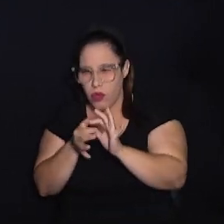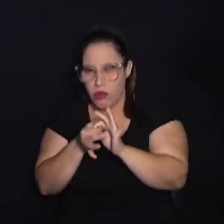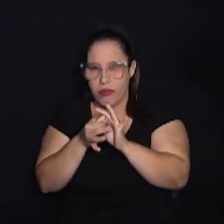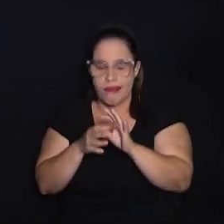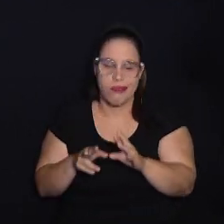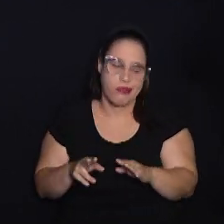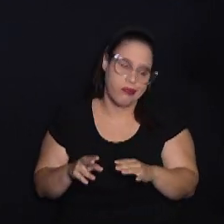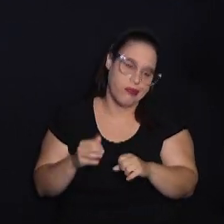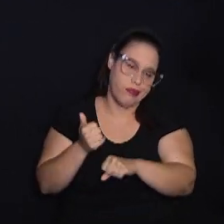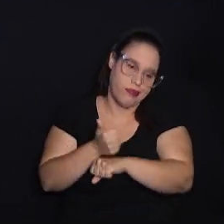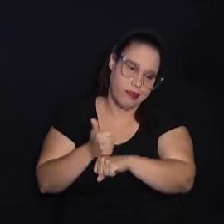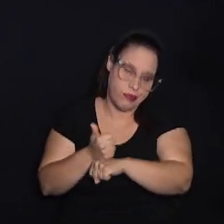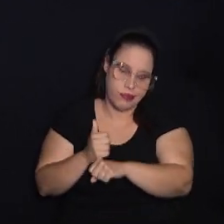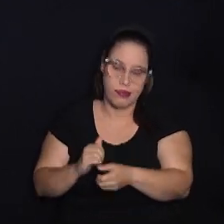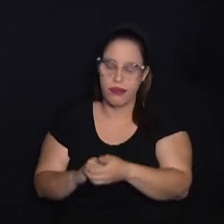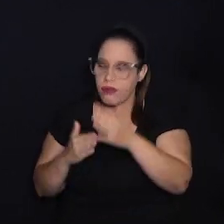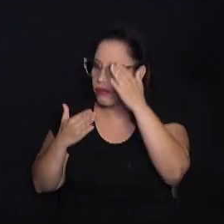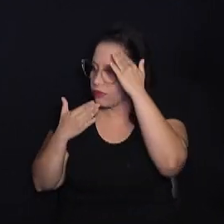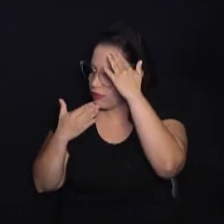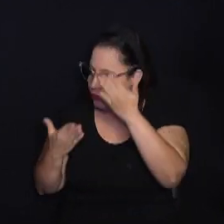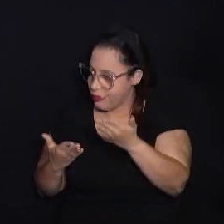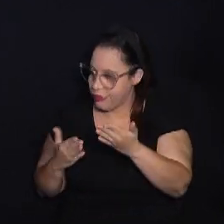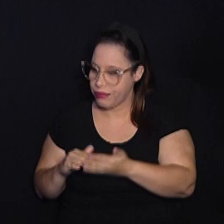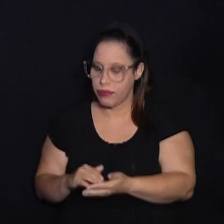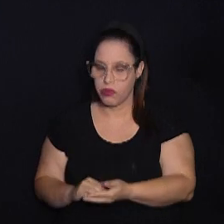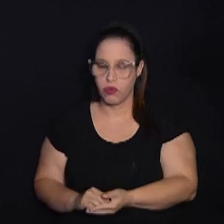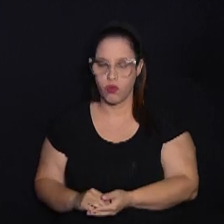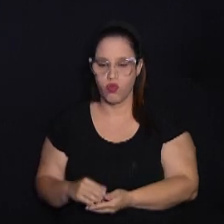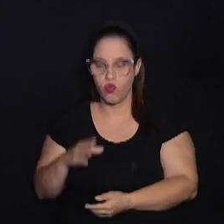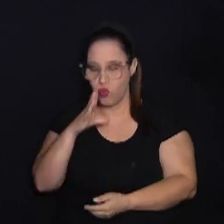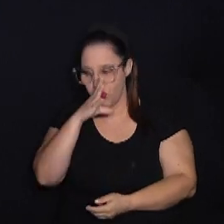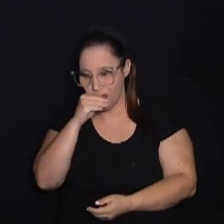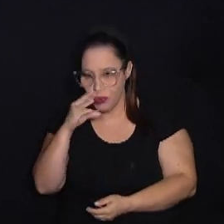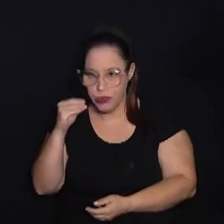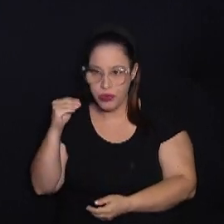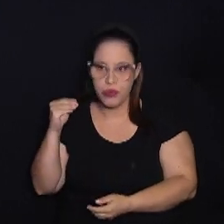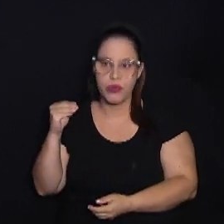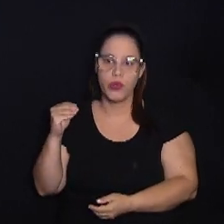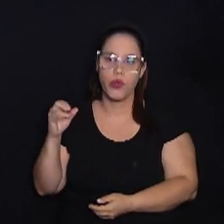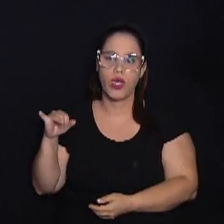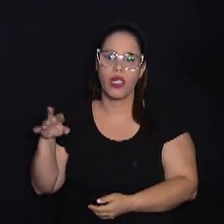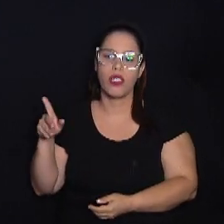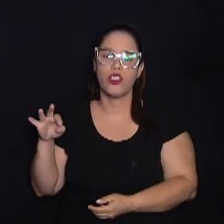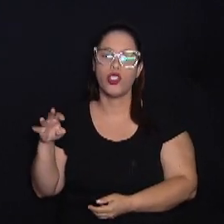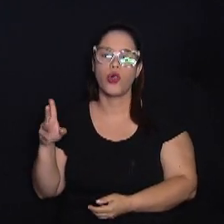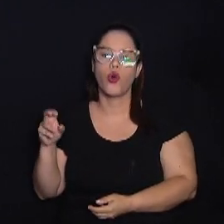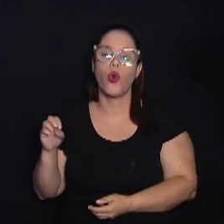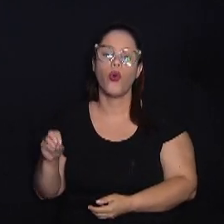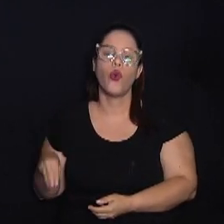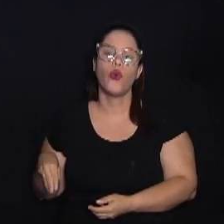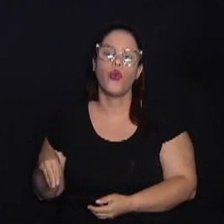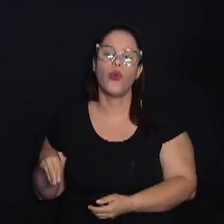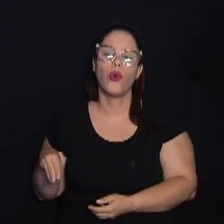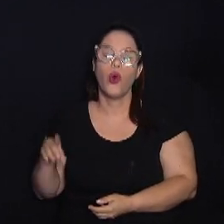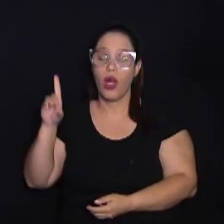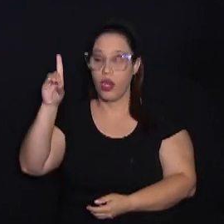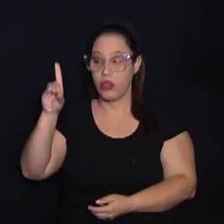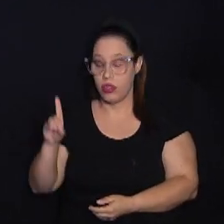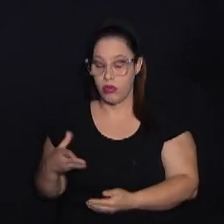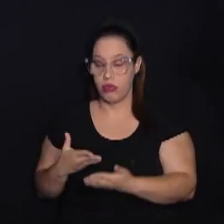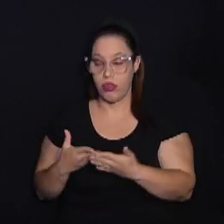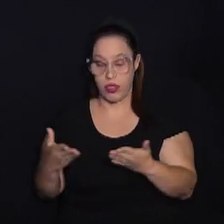entidade. Agradecer aos nossos colaboradores aqui do Sindicom, à diretoria que está aqui